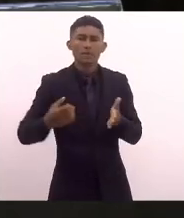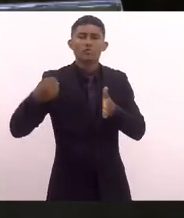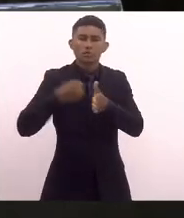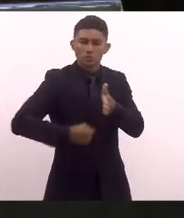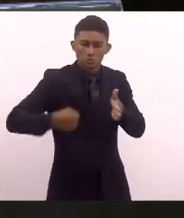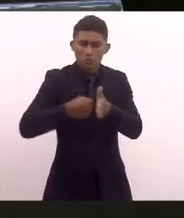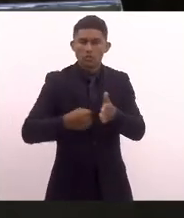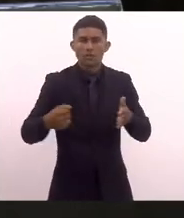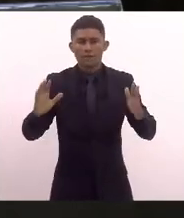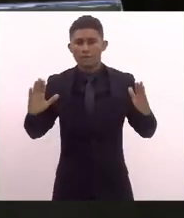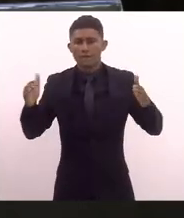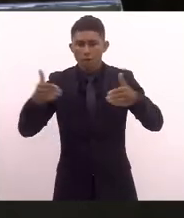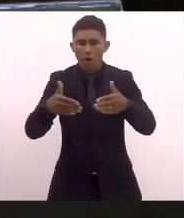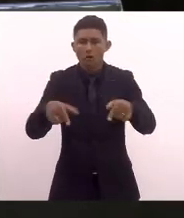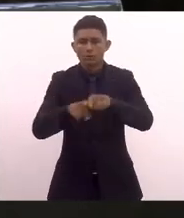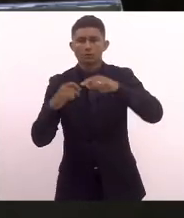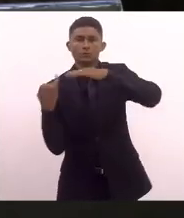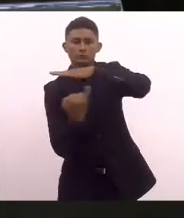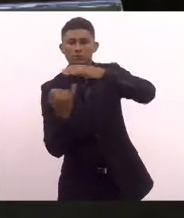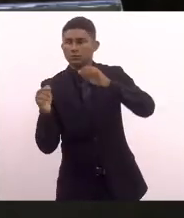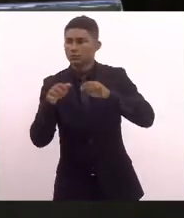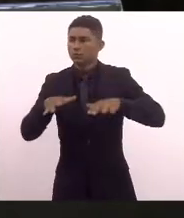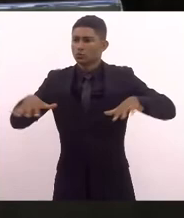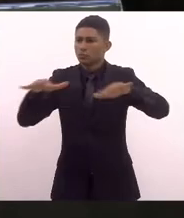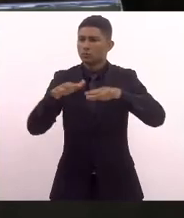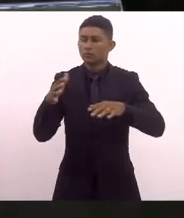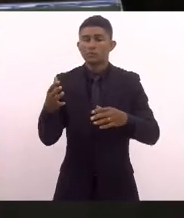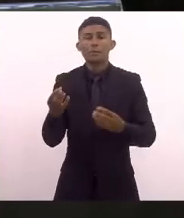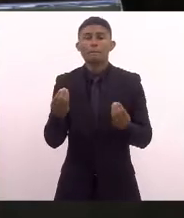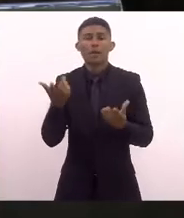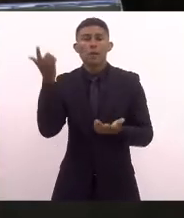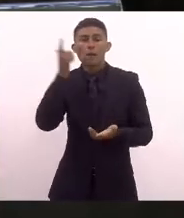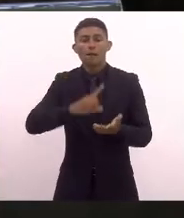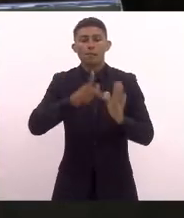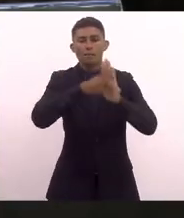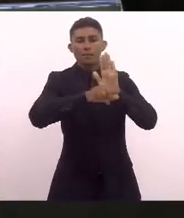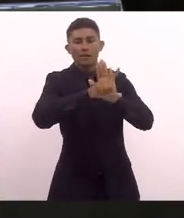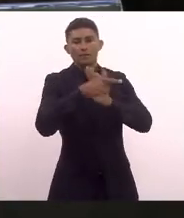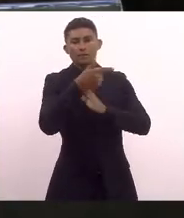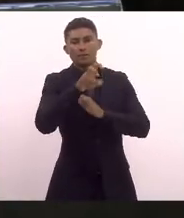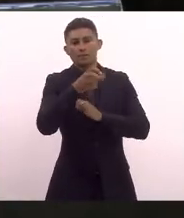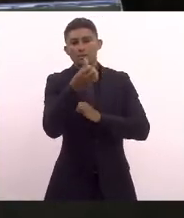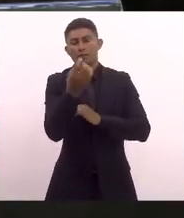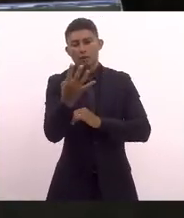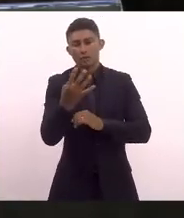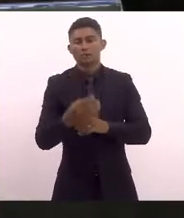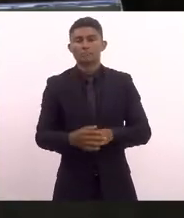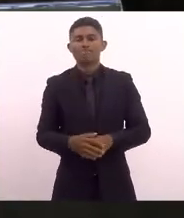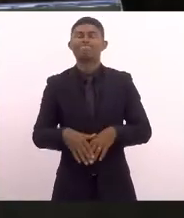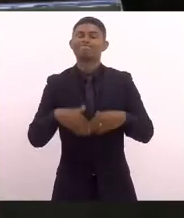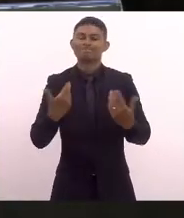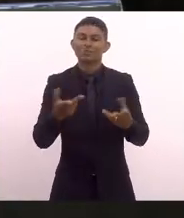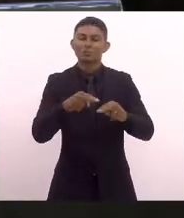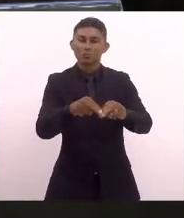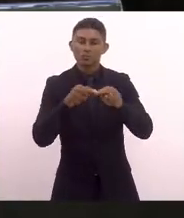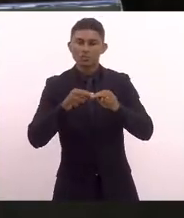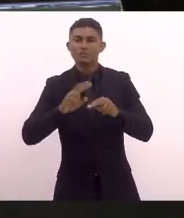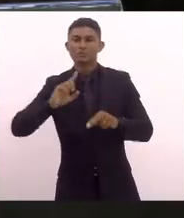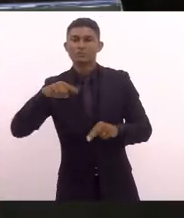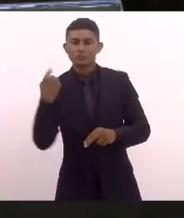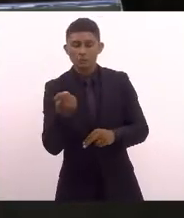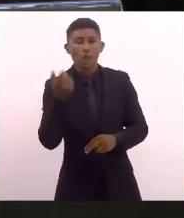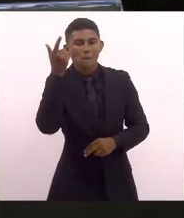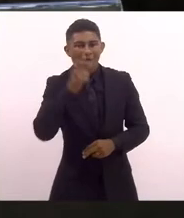Fórum e a todas as entidades para conseguirmos o nosso PL 2564. E, por isso, sim, nós temos a